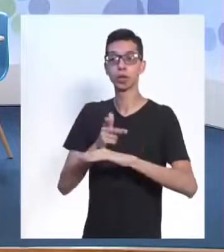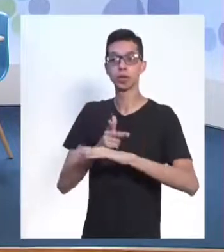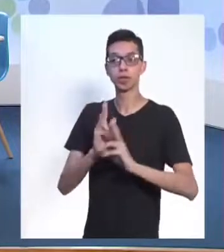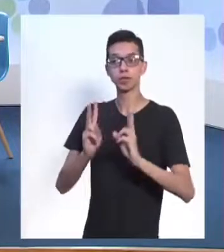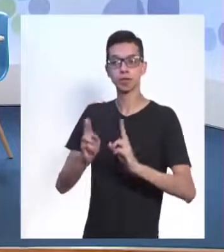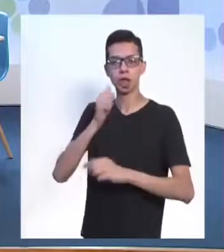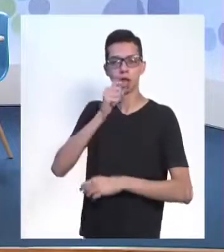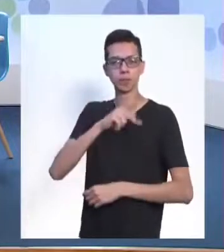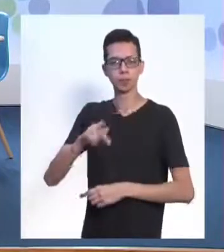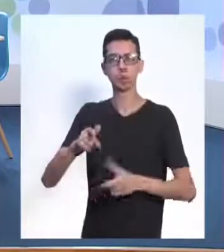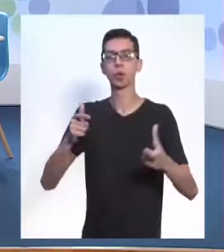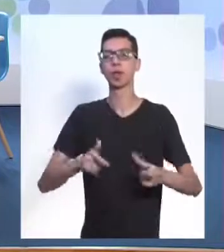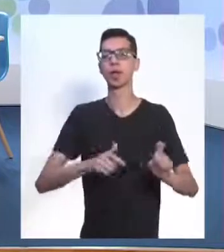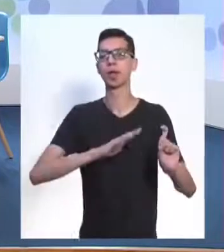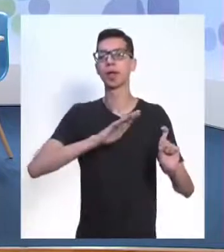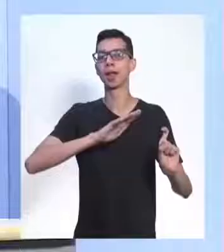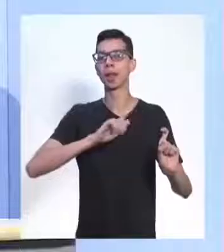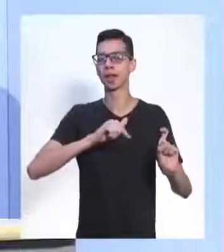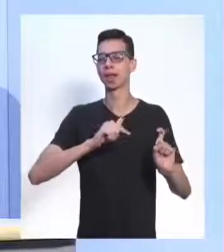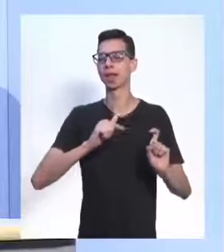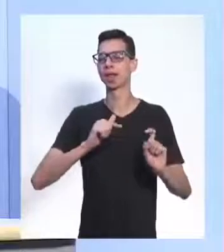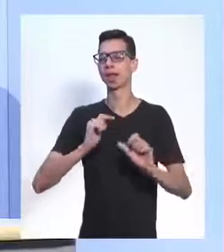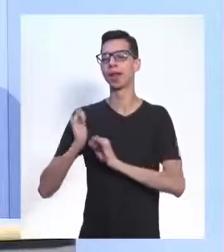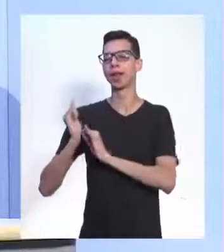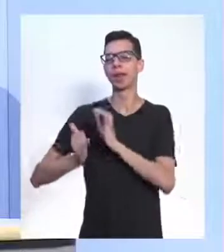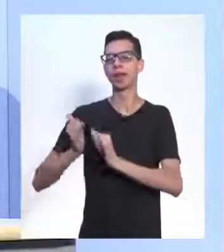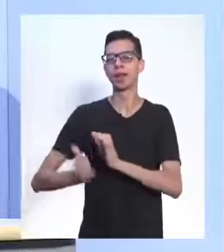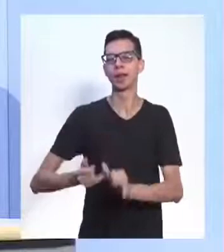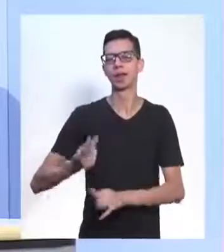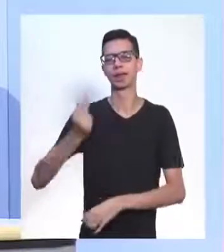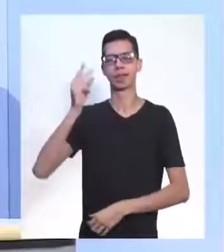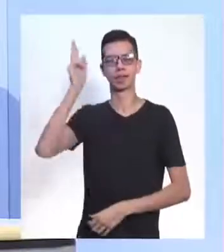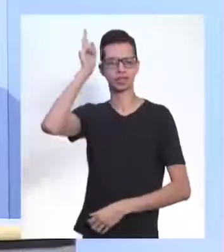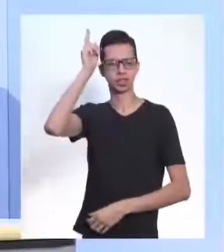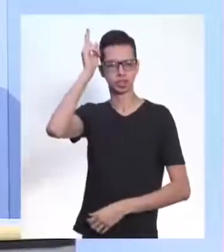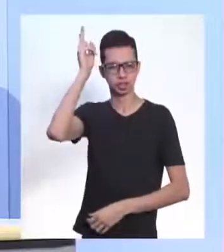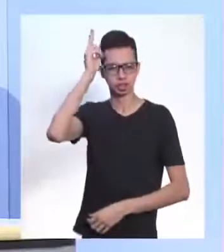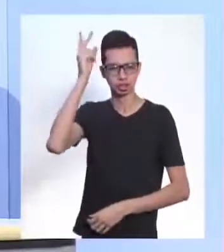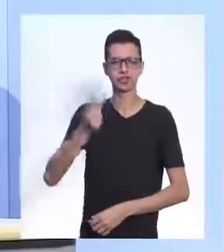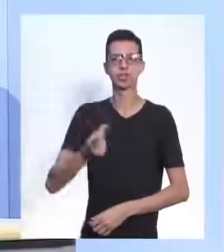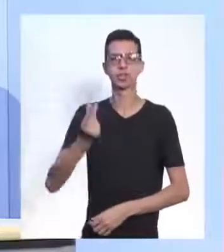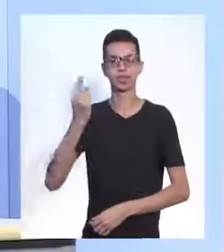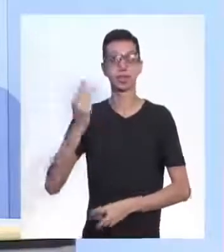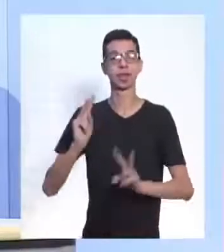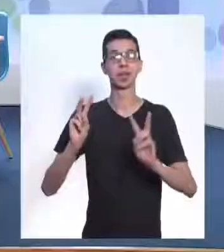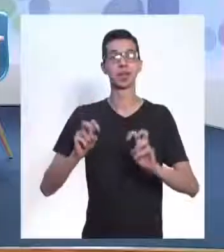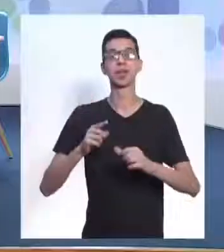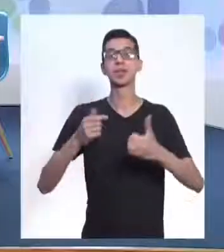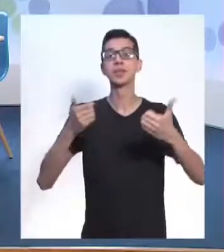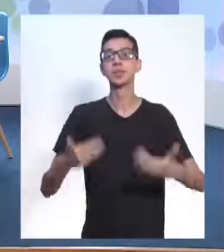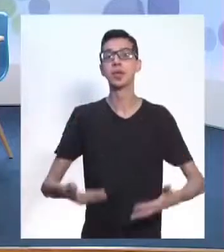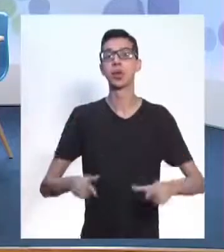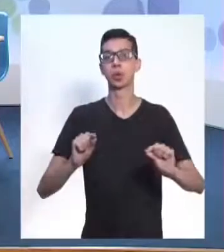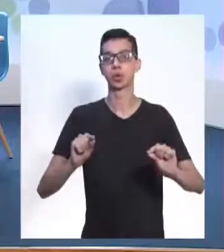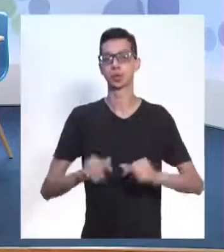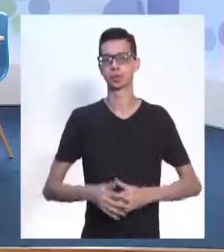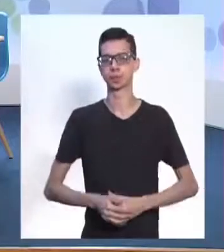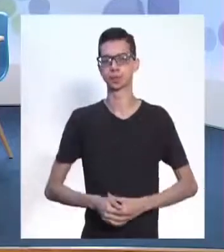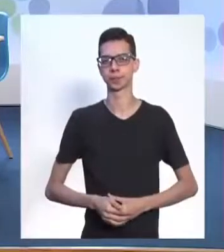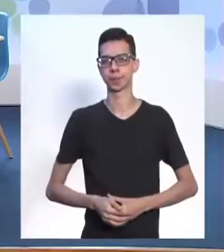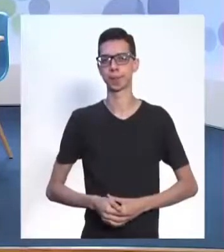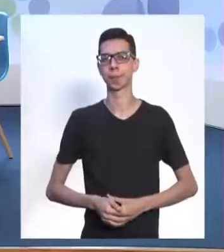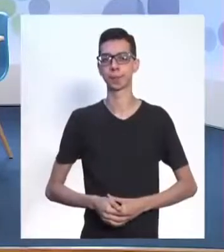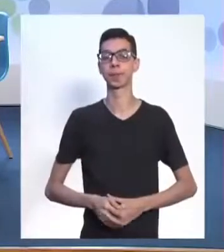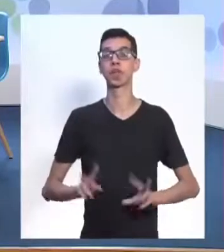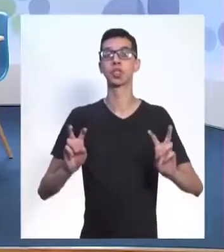lenda indígena, né, uma lenda muito antiga, né, dos povos Tupi-Guarani, que é a explicação justamente, né, da divisão entre dia